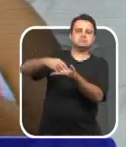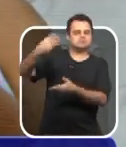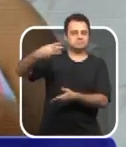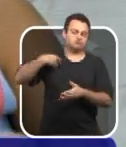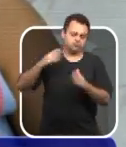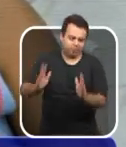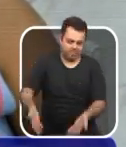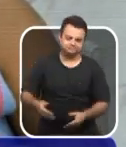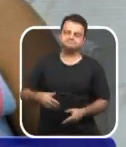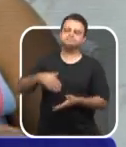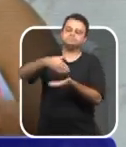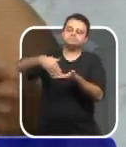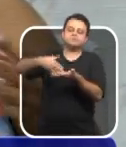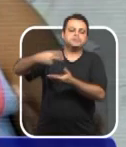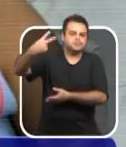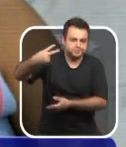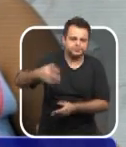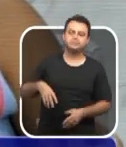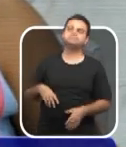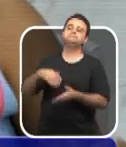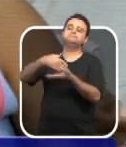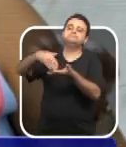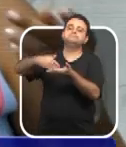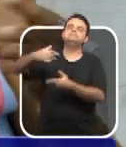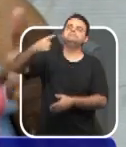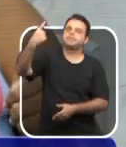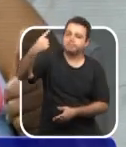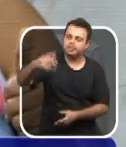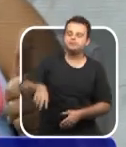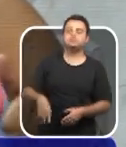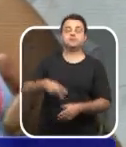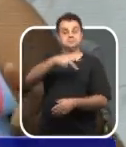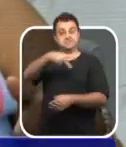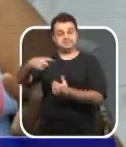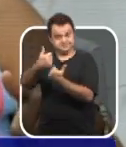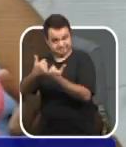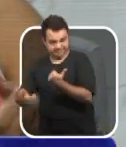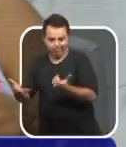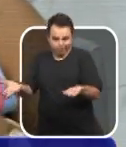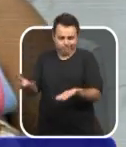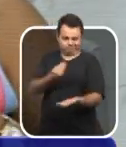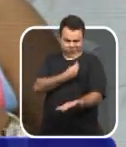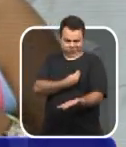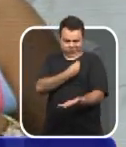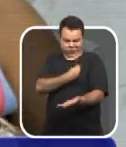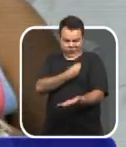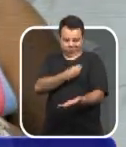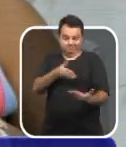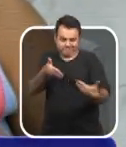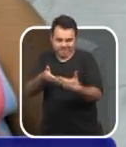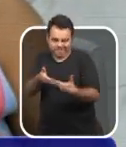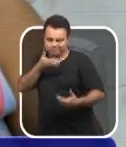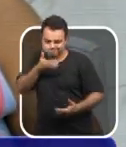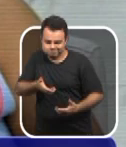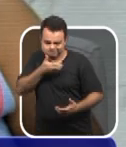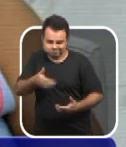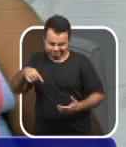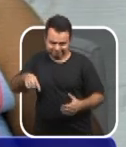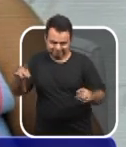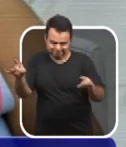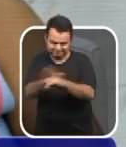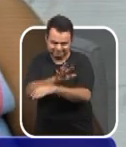secretária, já fui segunda secretária, primeira secretária, vice-presidente, que é atual, né? Ainda estamos finalizando esse